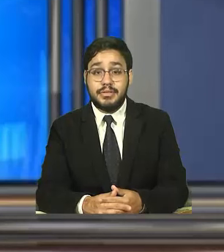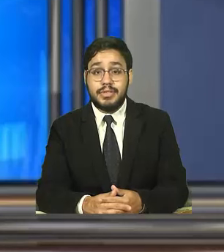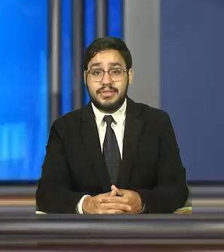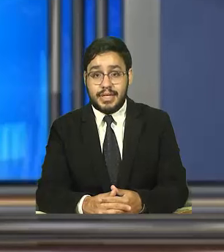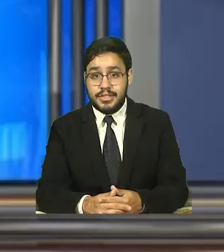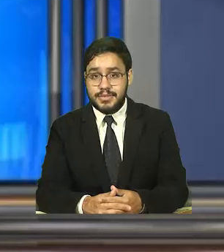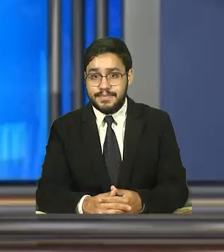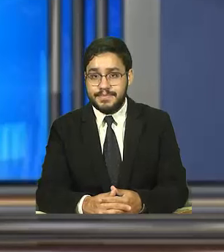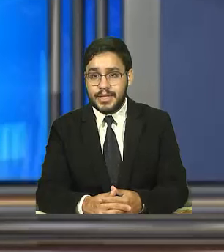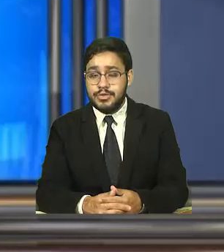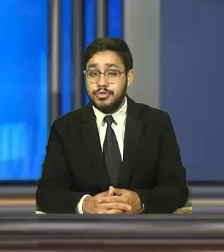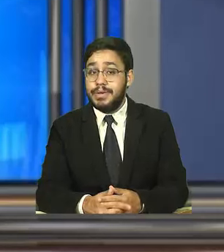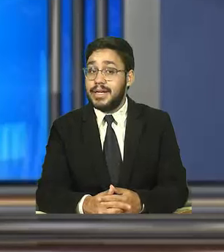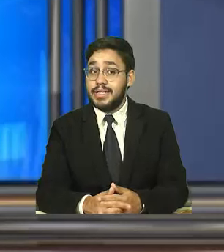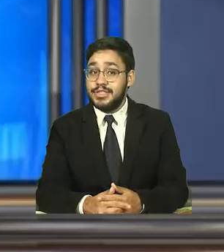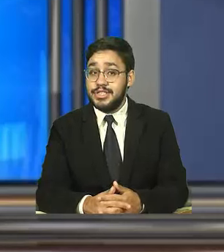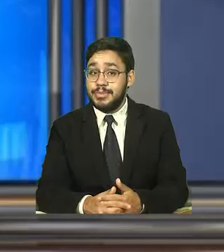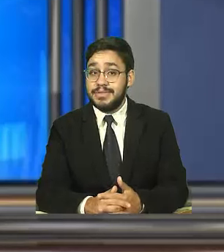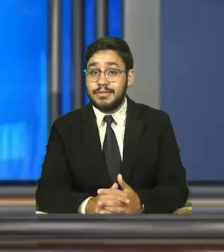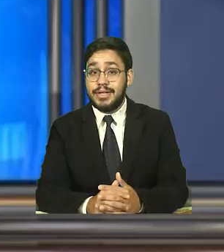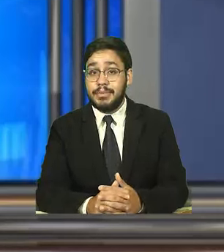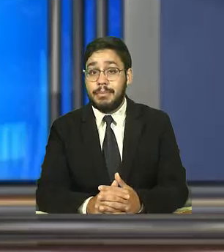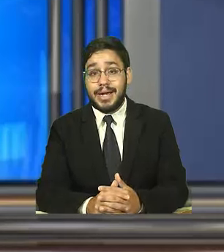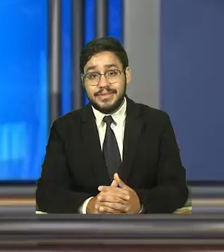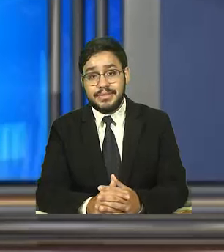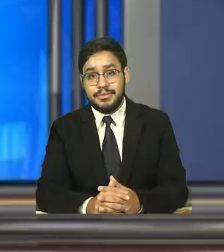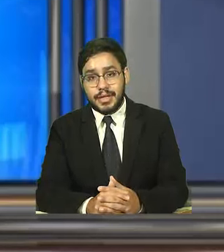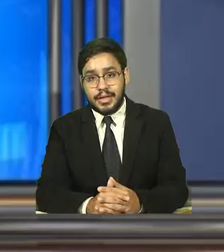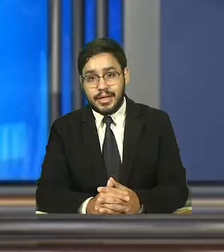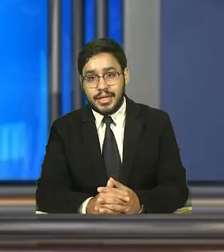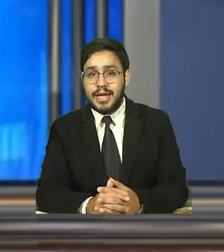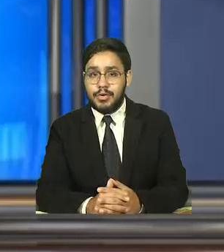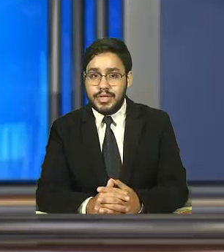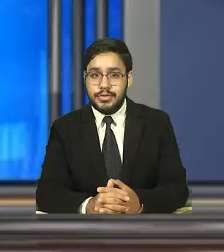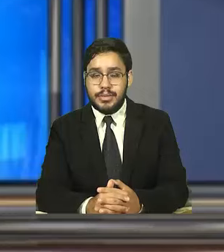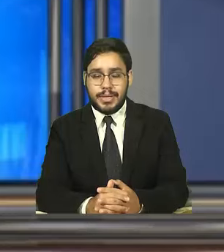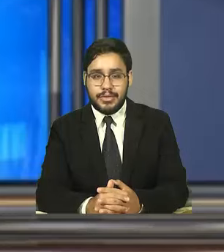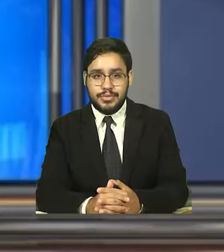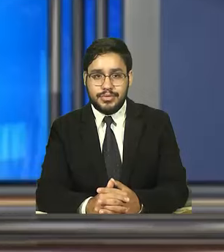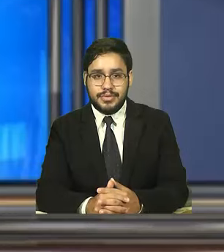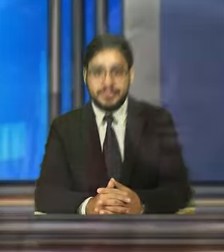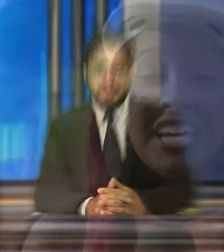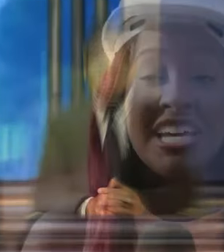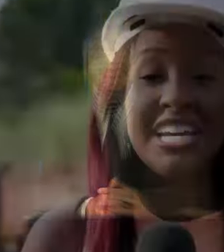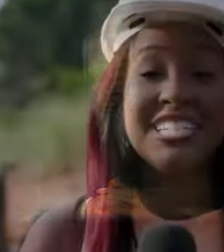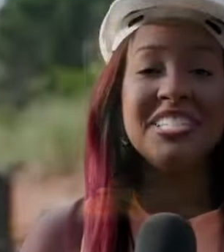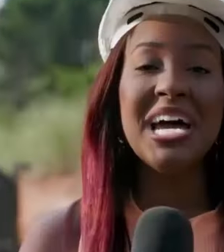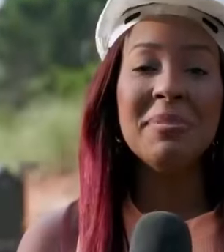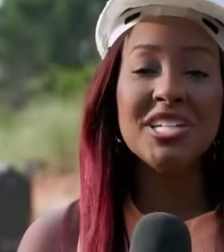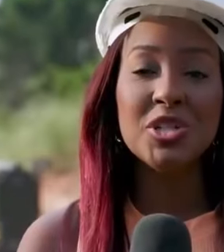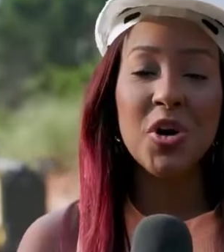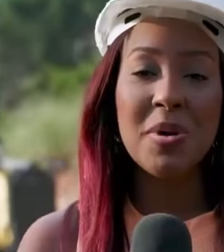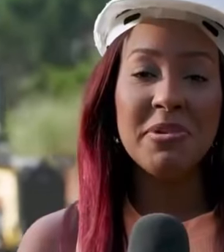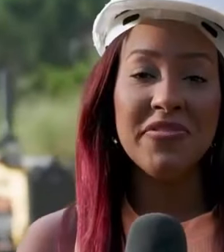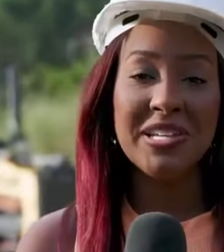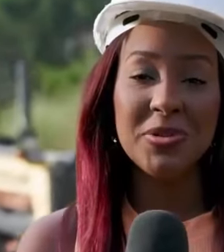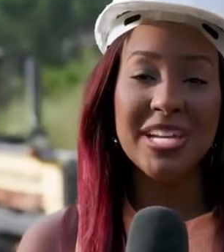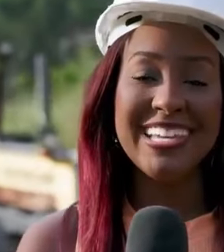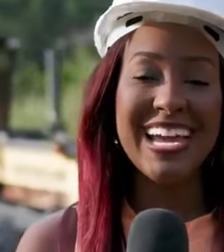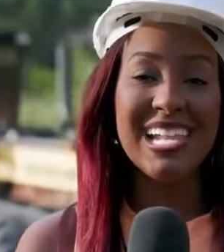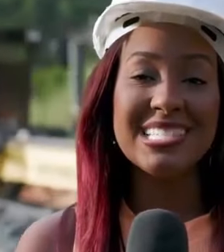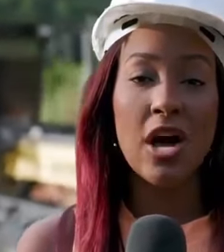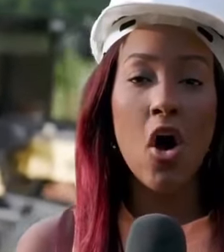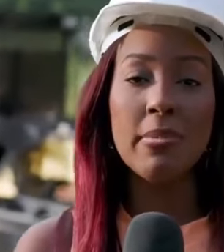valorizando a cidade tudo para garantir uma Saquarema mais segura e acolhedora para todos já imaginou uma